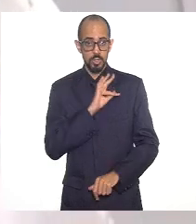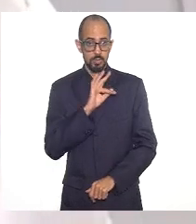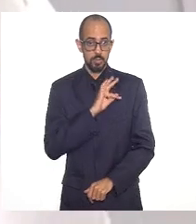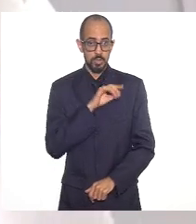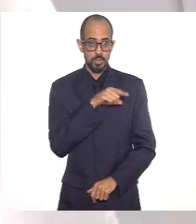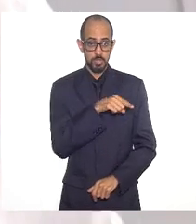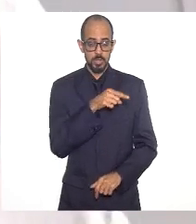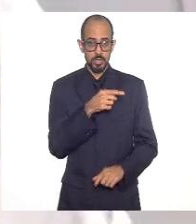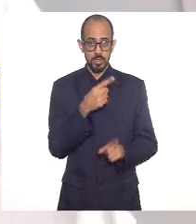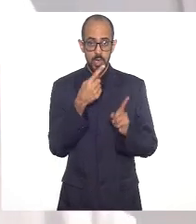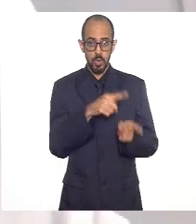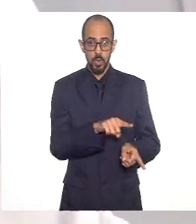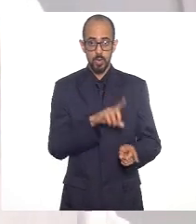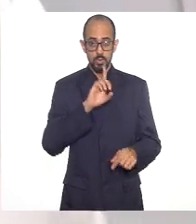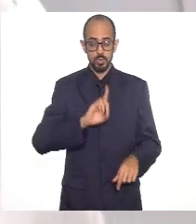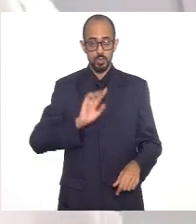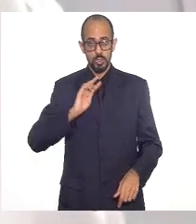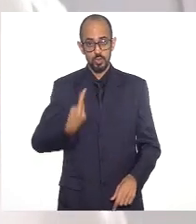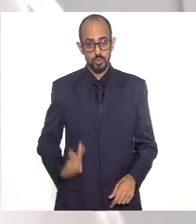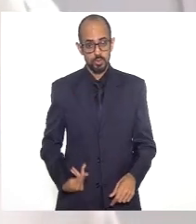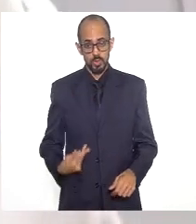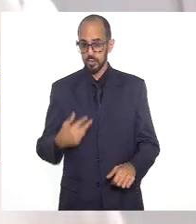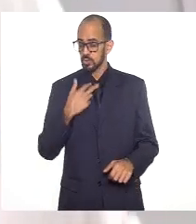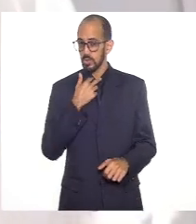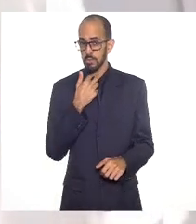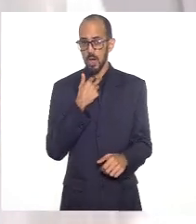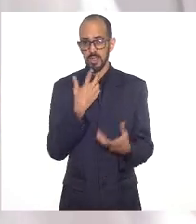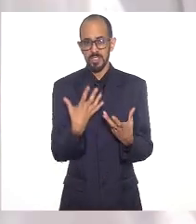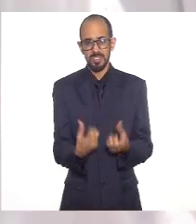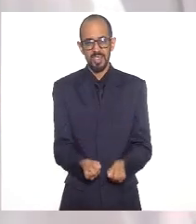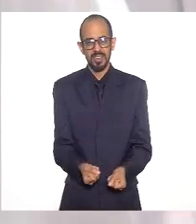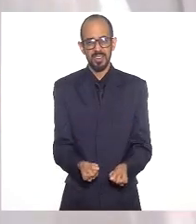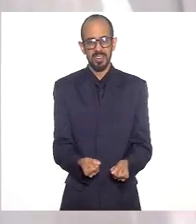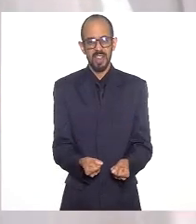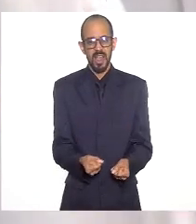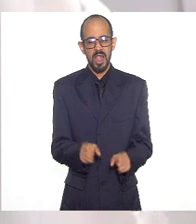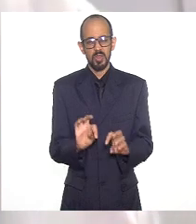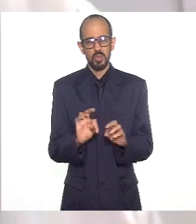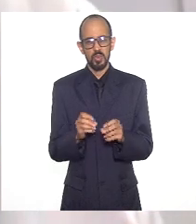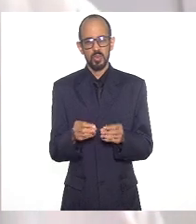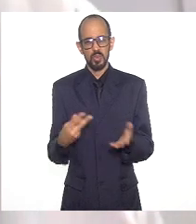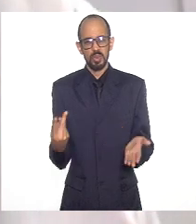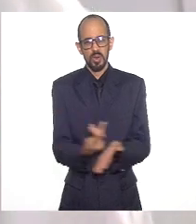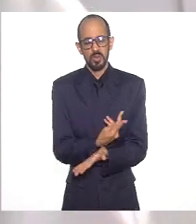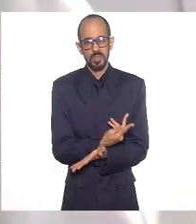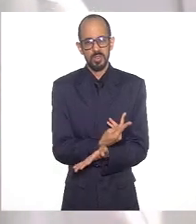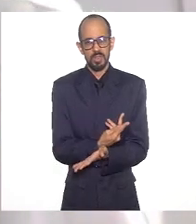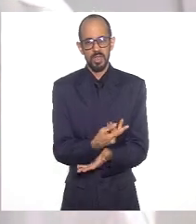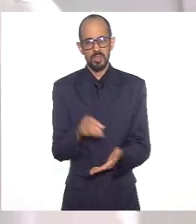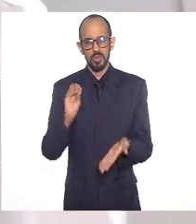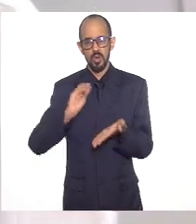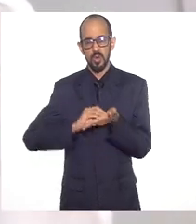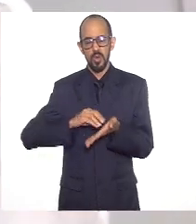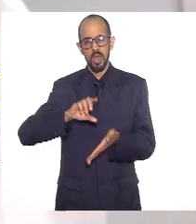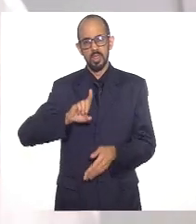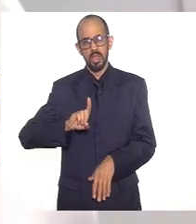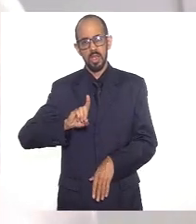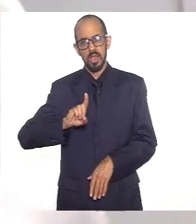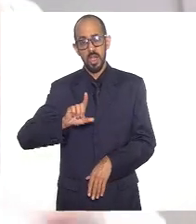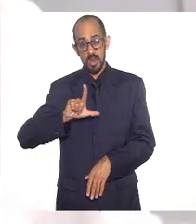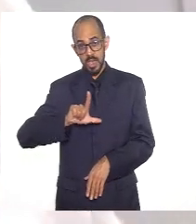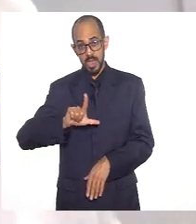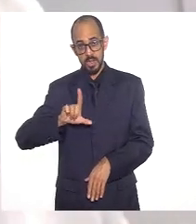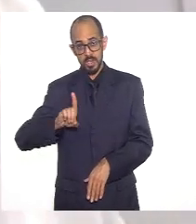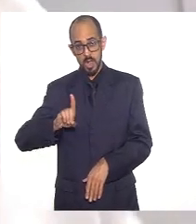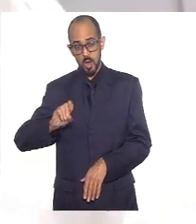direitos humanos. Não dá para naturalizar a barbárie e isso vir colocado no nossa LDO. É preciso investir em